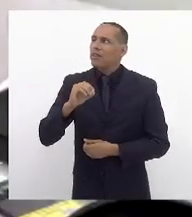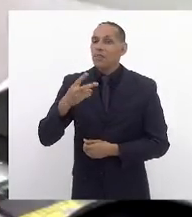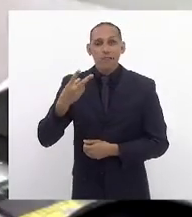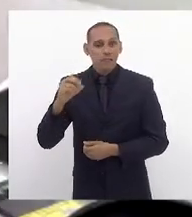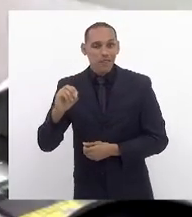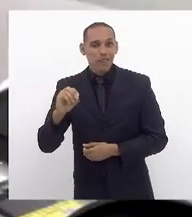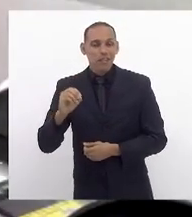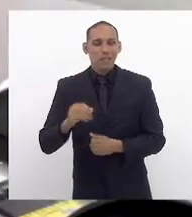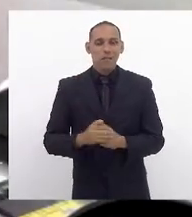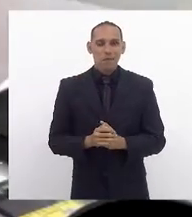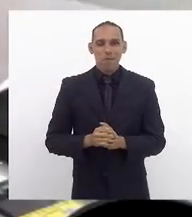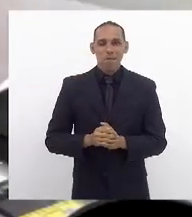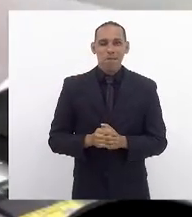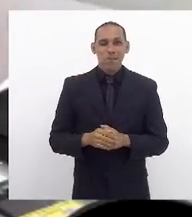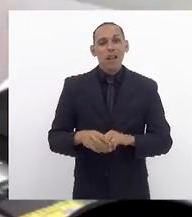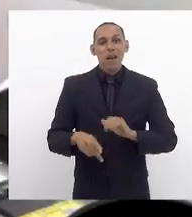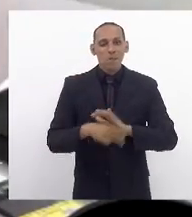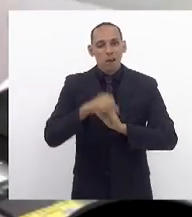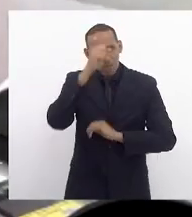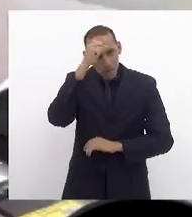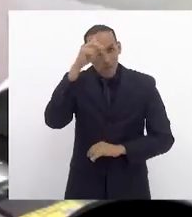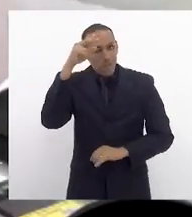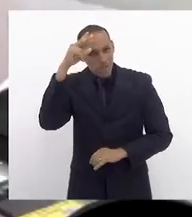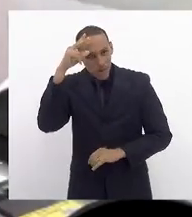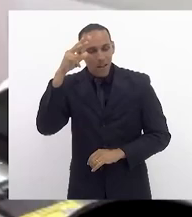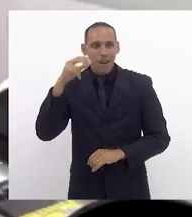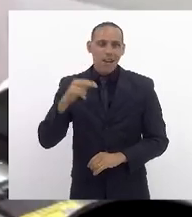2020 na Prefeitura do Rio de Janeiro.